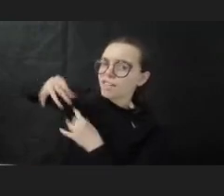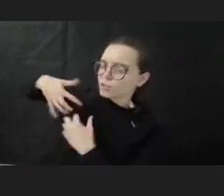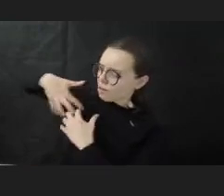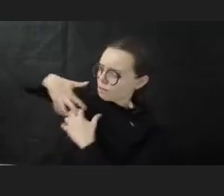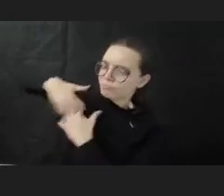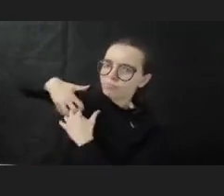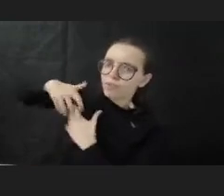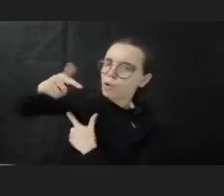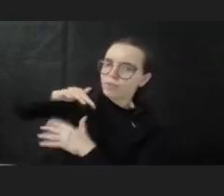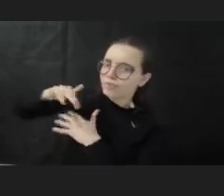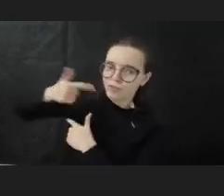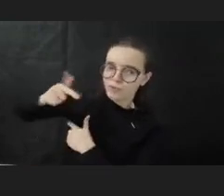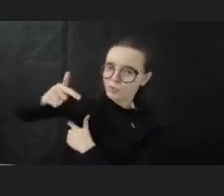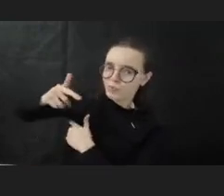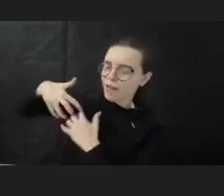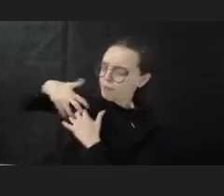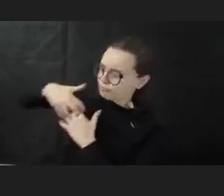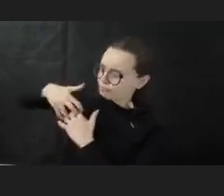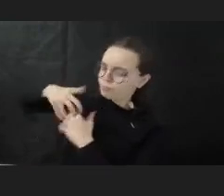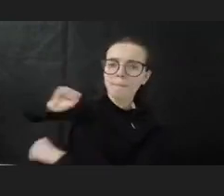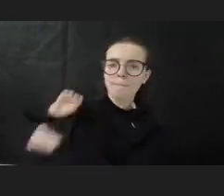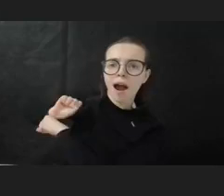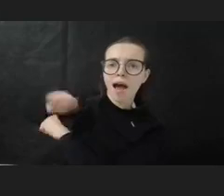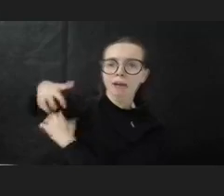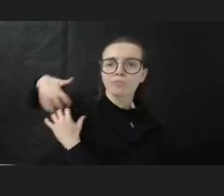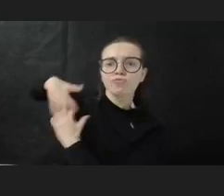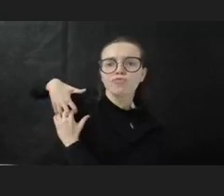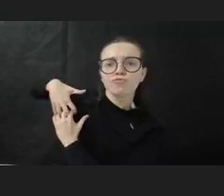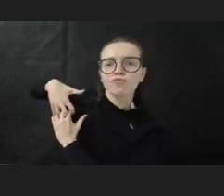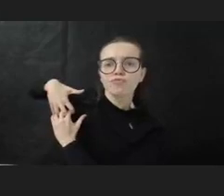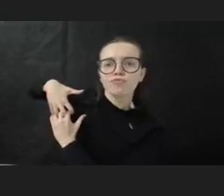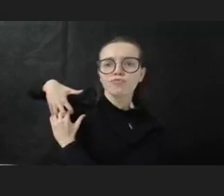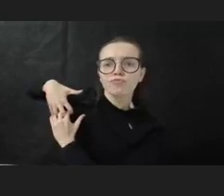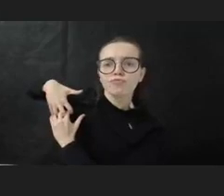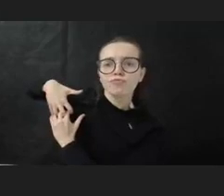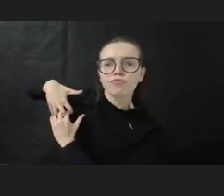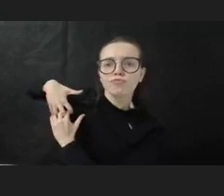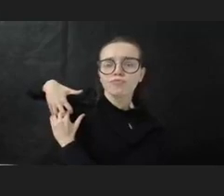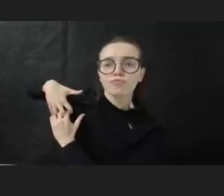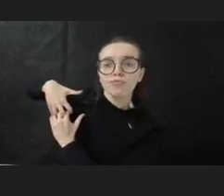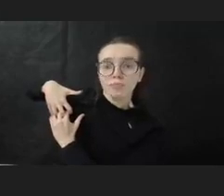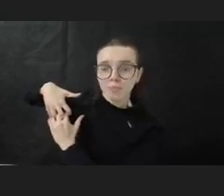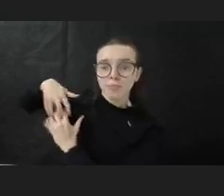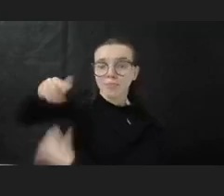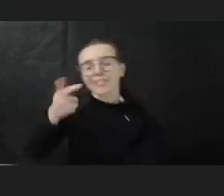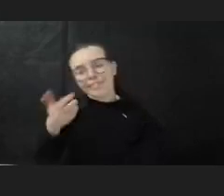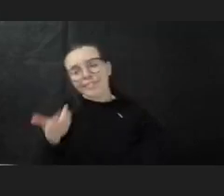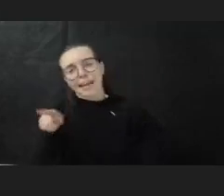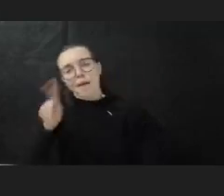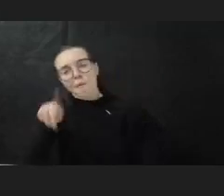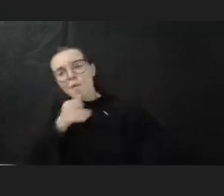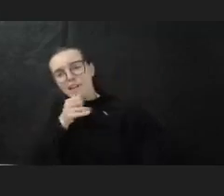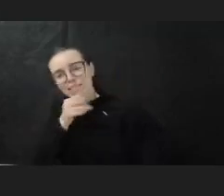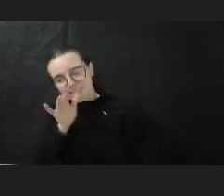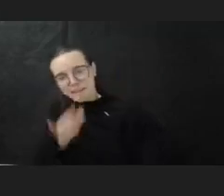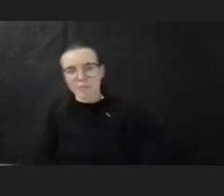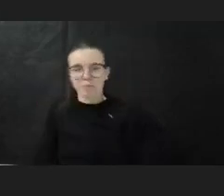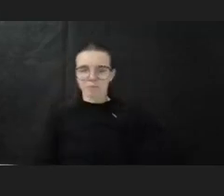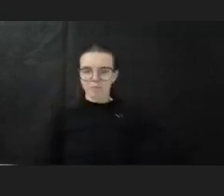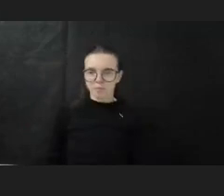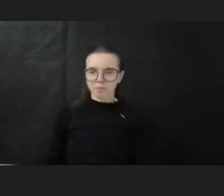coluna. Fica paradinho, tá? Outro termo que a gente falou muito aqui